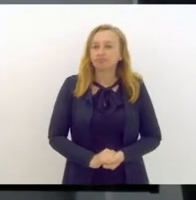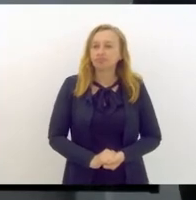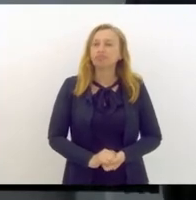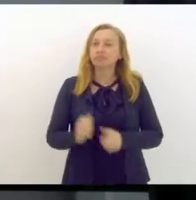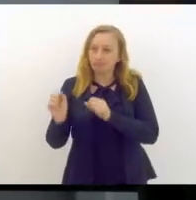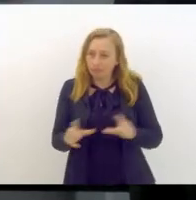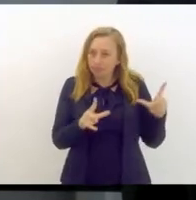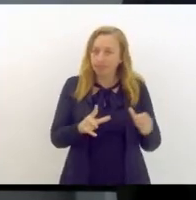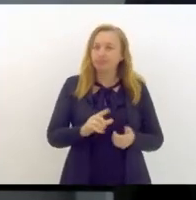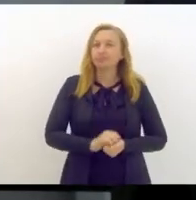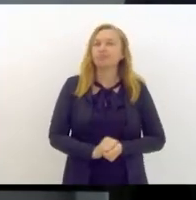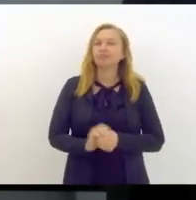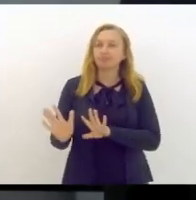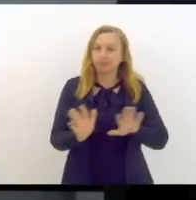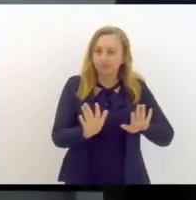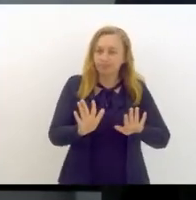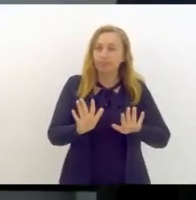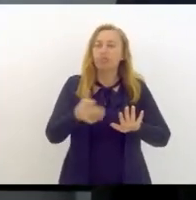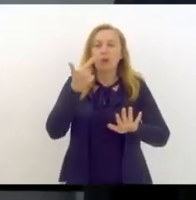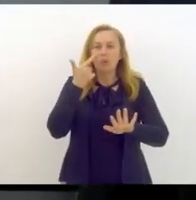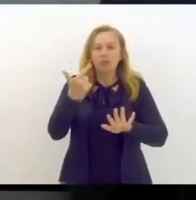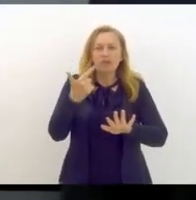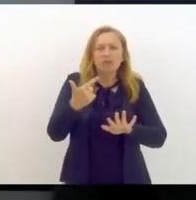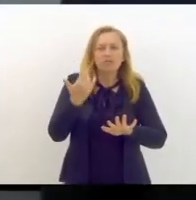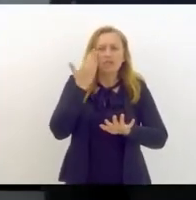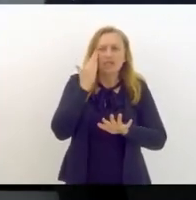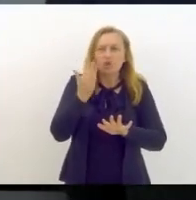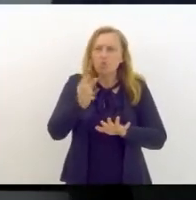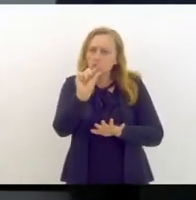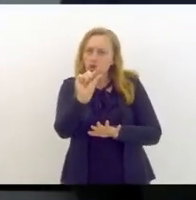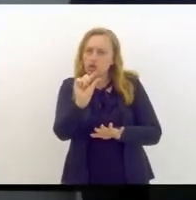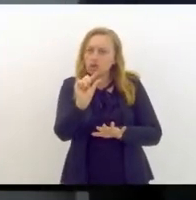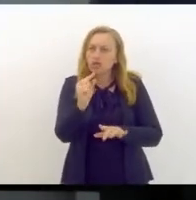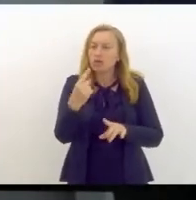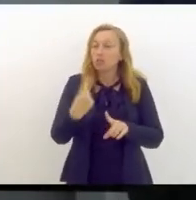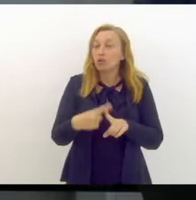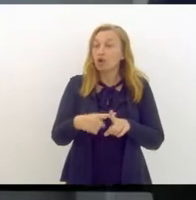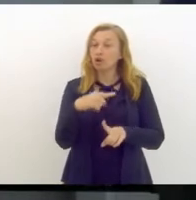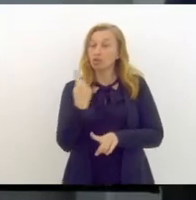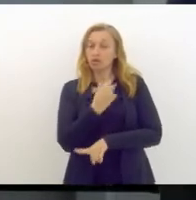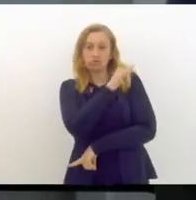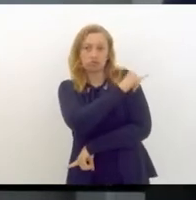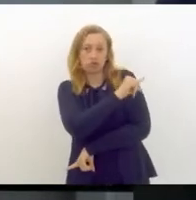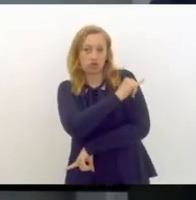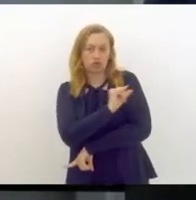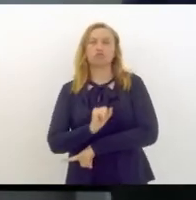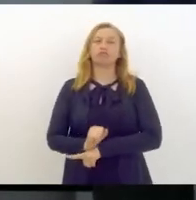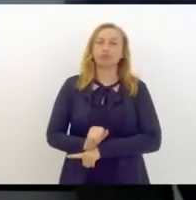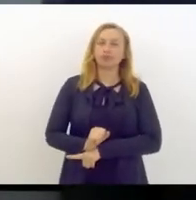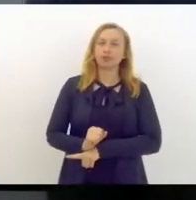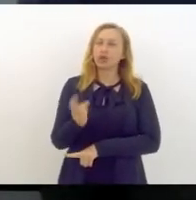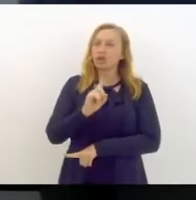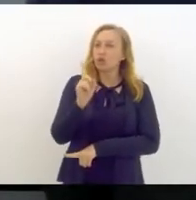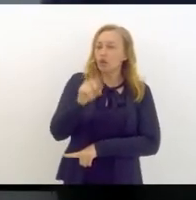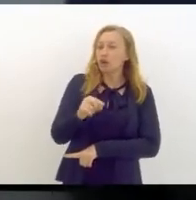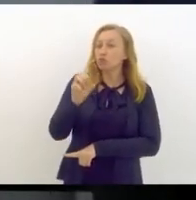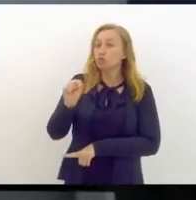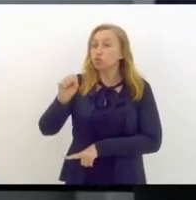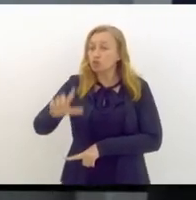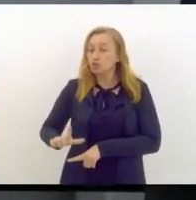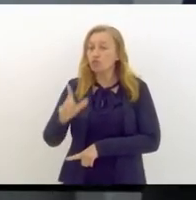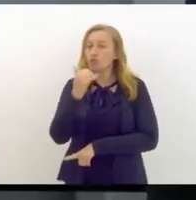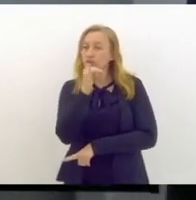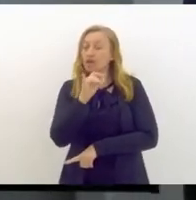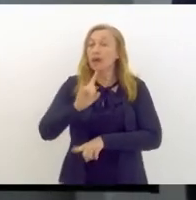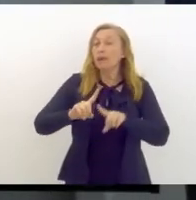Pode passar. E aí, assim, só para vocês entenderem um pouquinho, porque a gente está no Rio de Janeiro, não está na região do Sul Fluminense. Então,